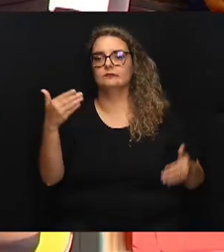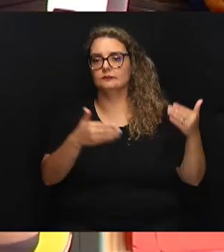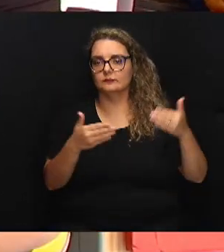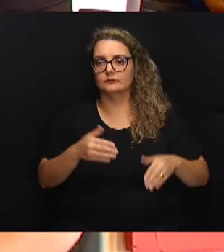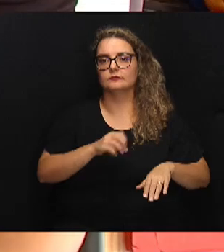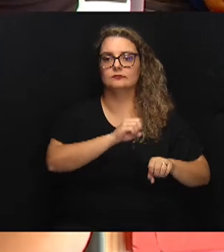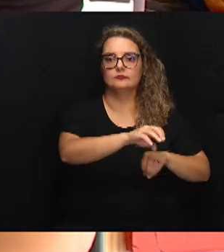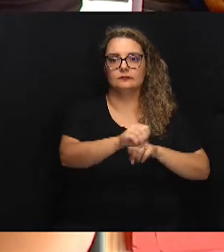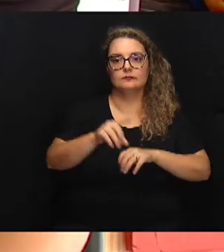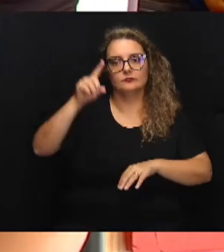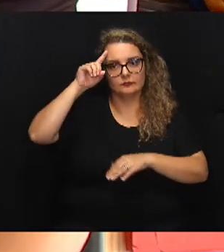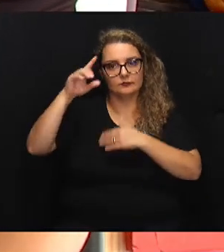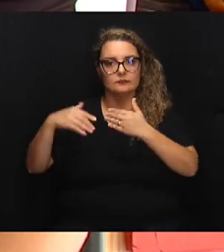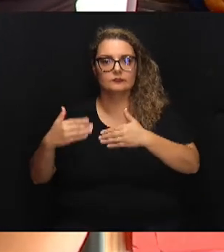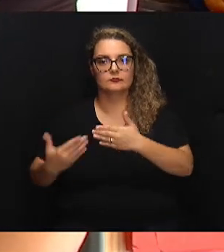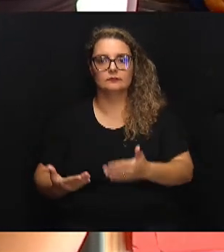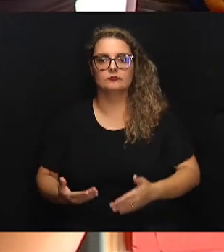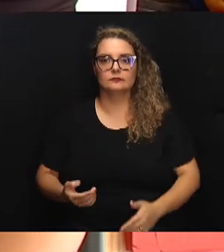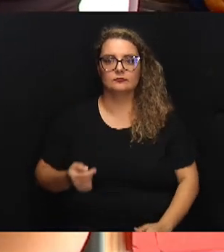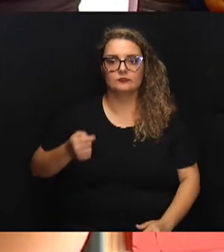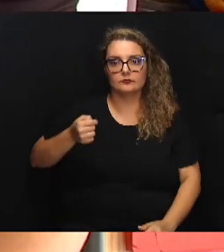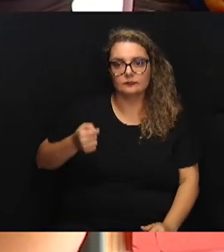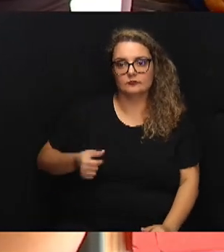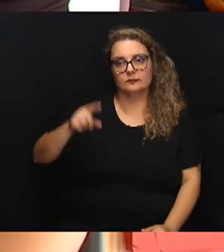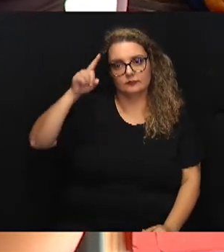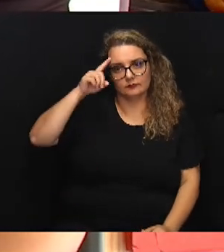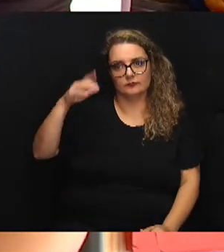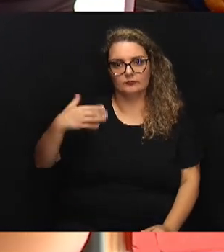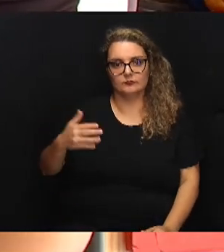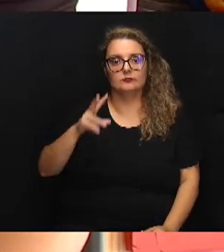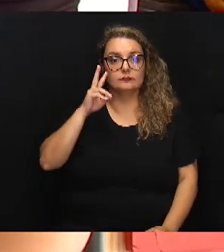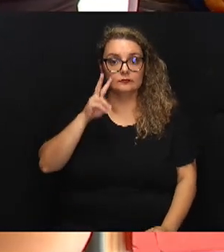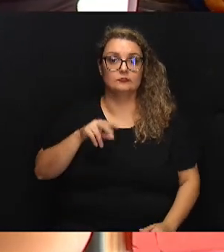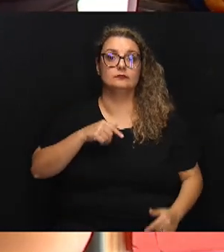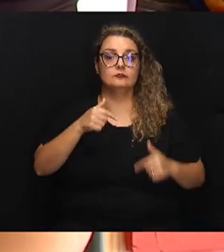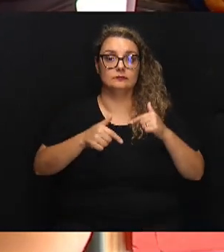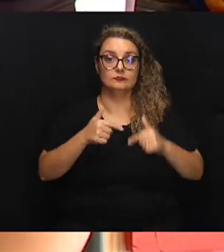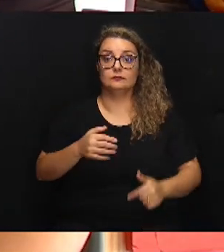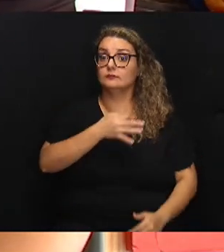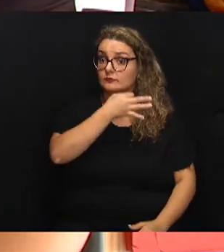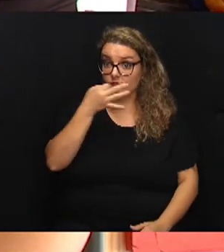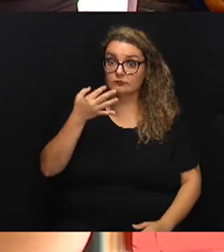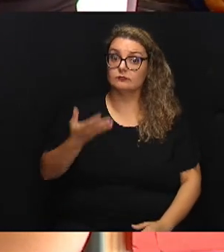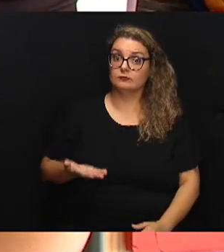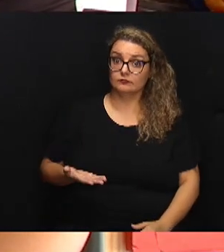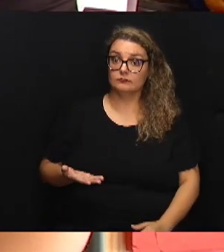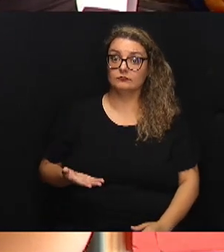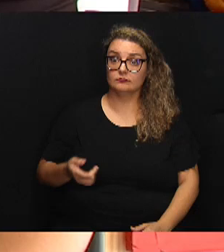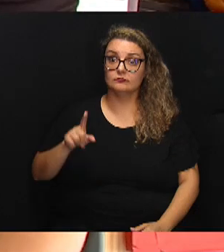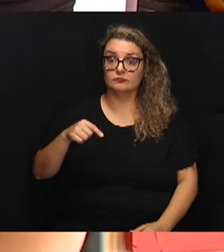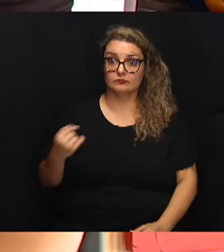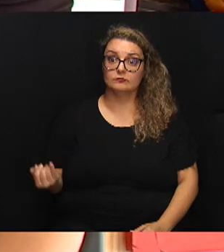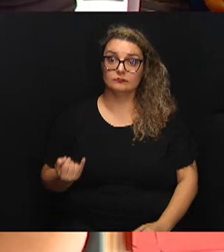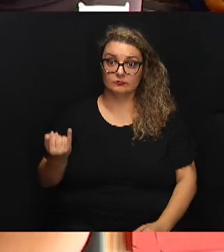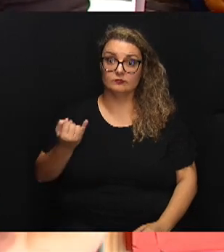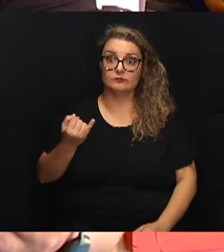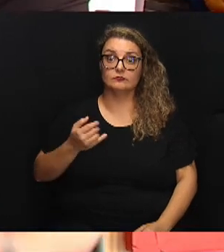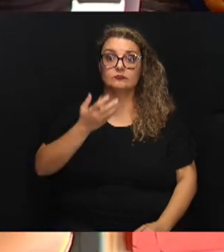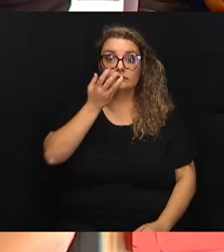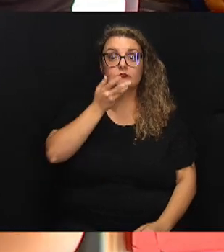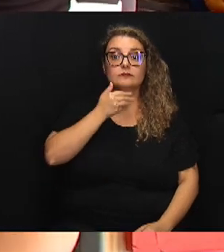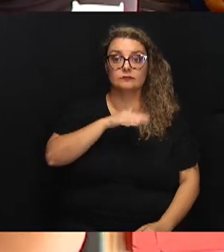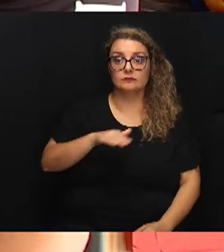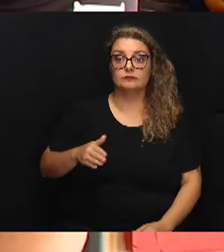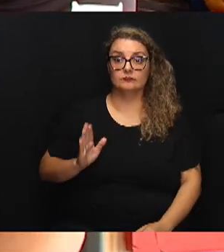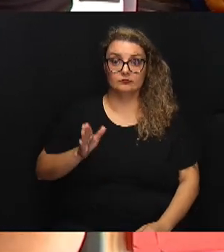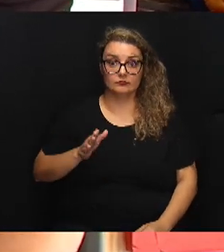por estar aqui quase diariamente, a gente vê como que isso é trabalhado com uma excelência, né? E isso que é necessário para essas crianças que